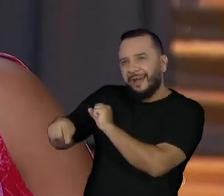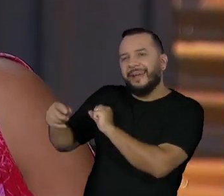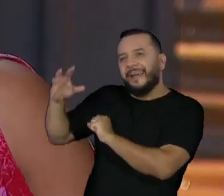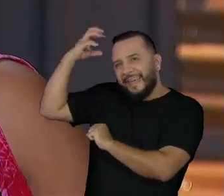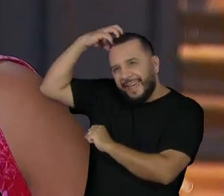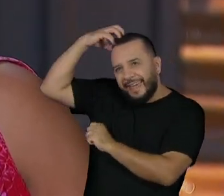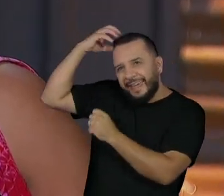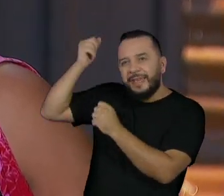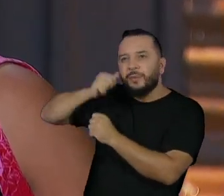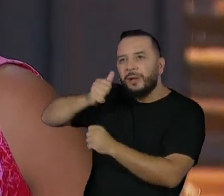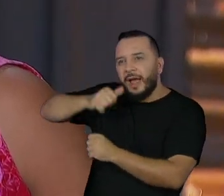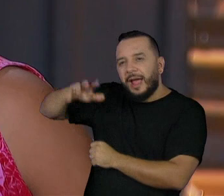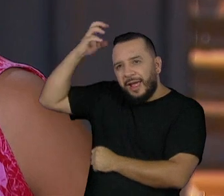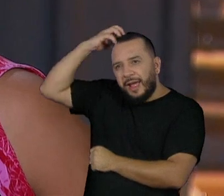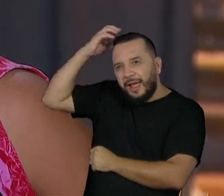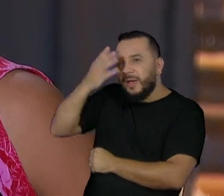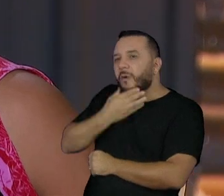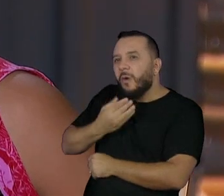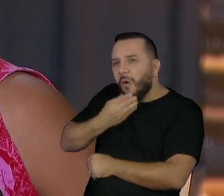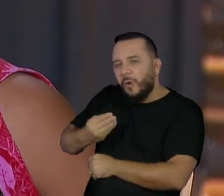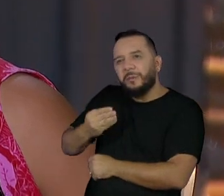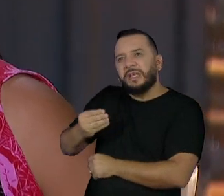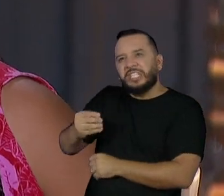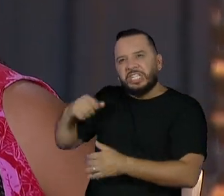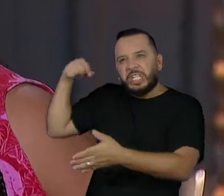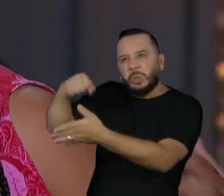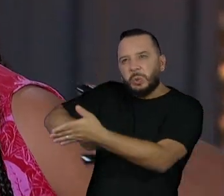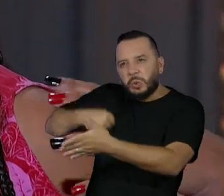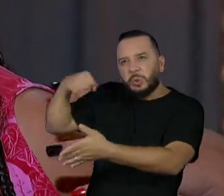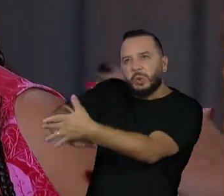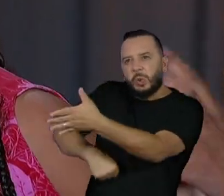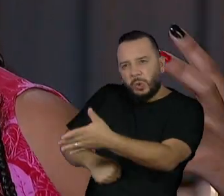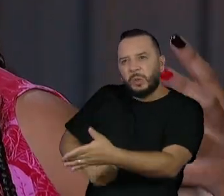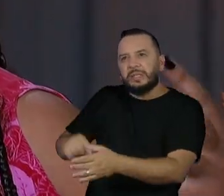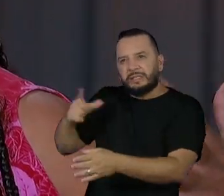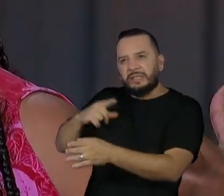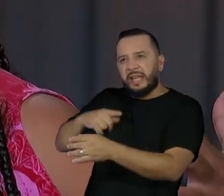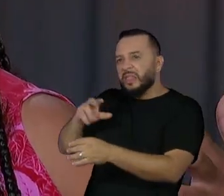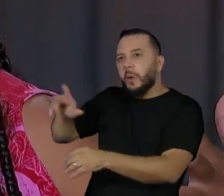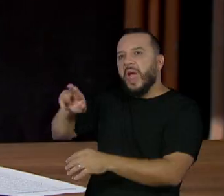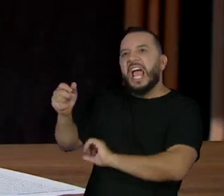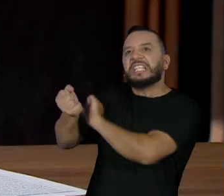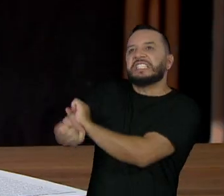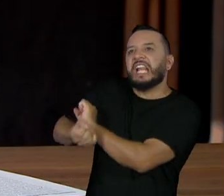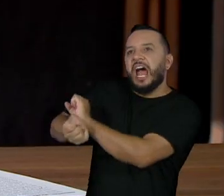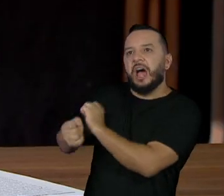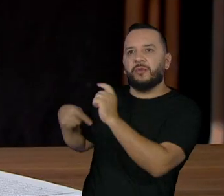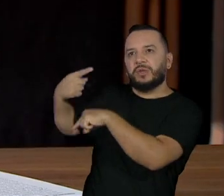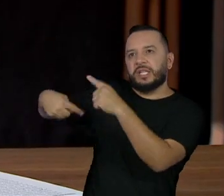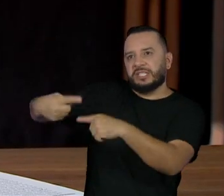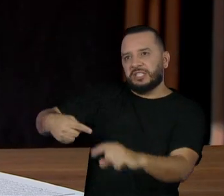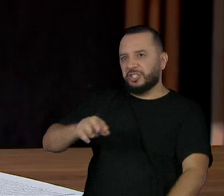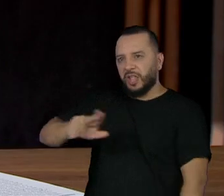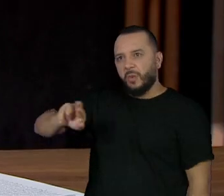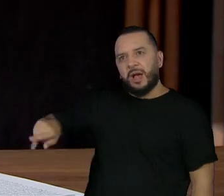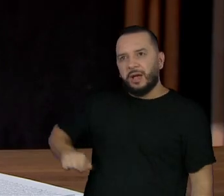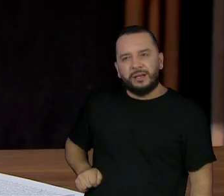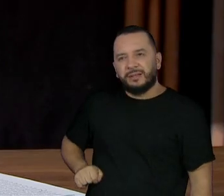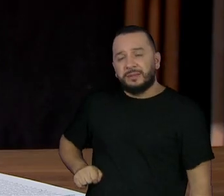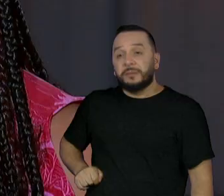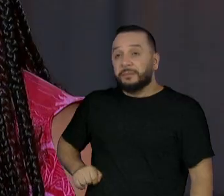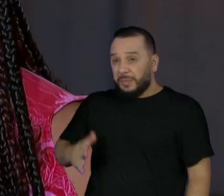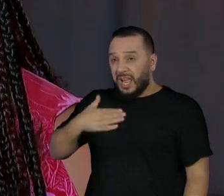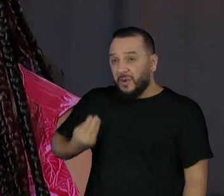fizeram diferença, que transformam vidas. A gente tem uma ancestralidade, né? Porque é isso, para eu estar aqui